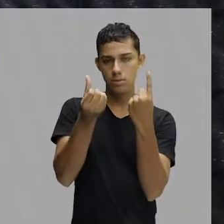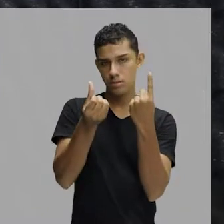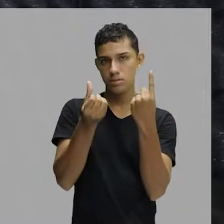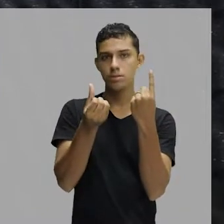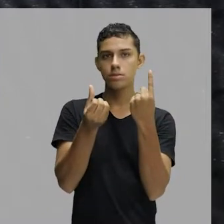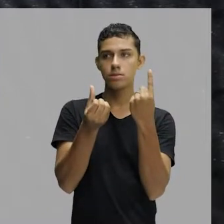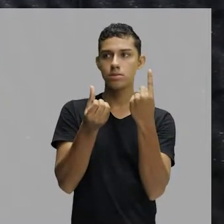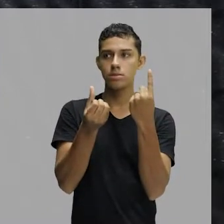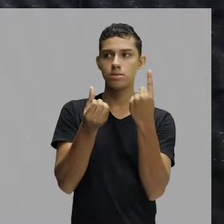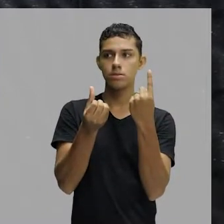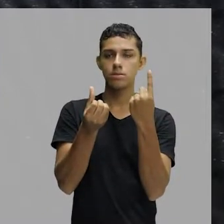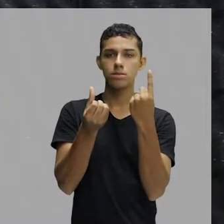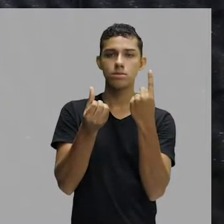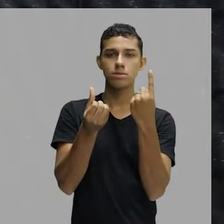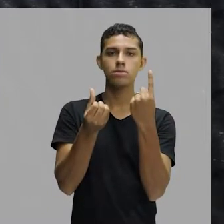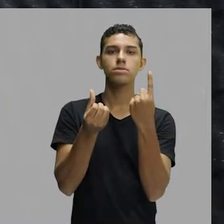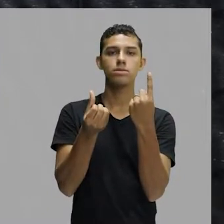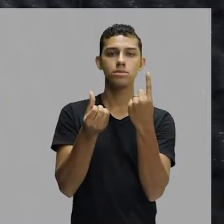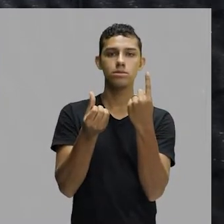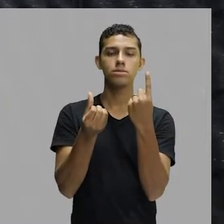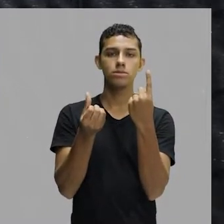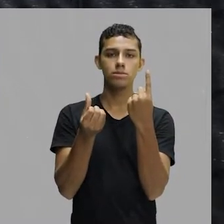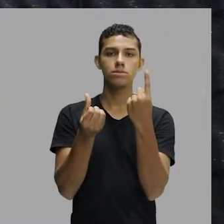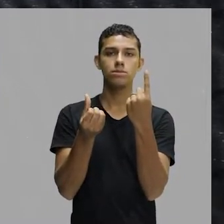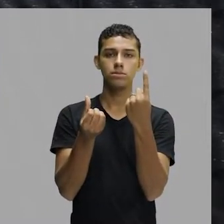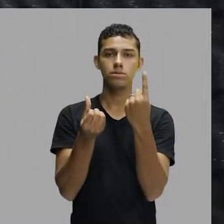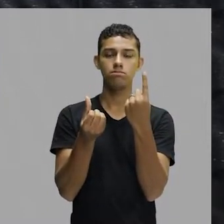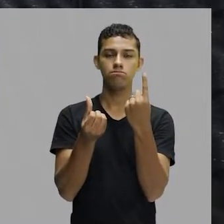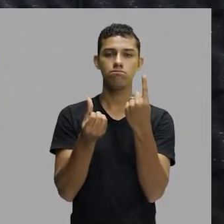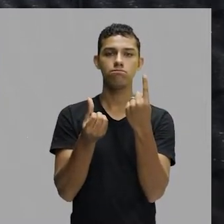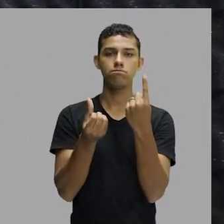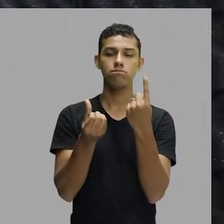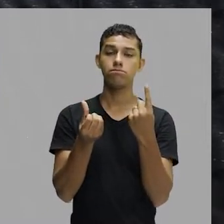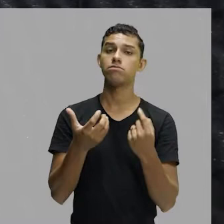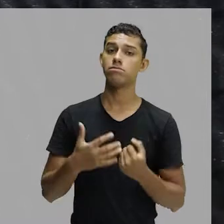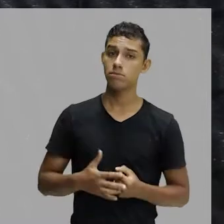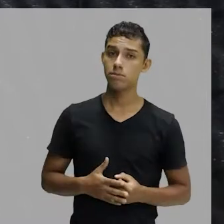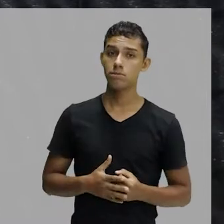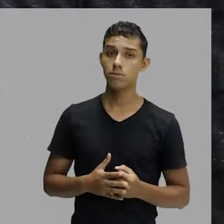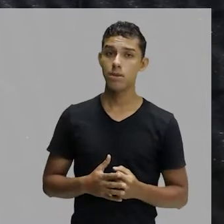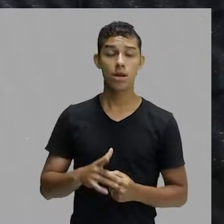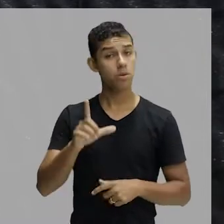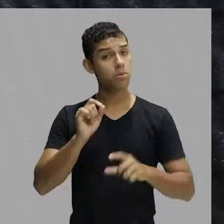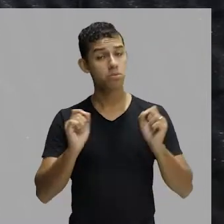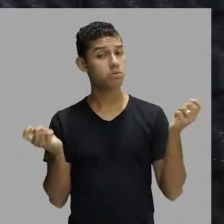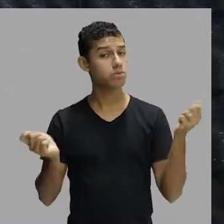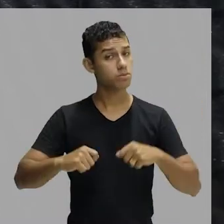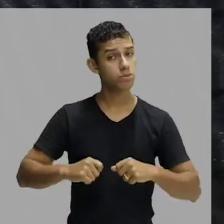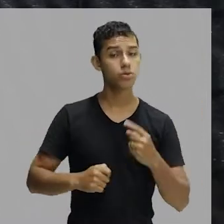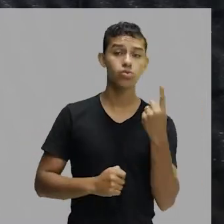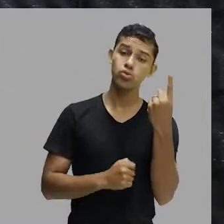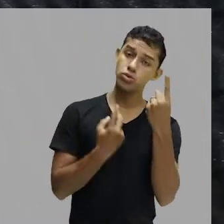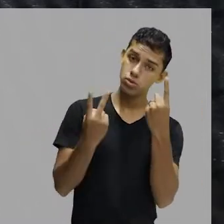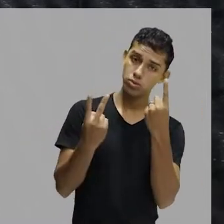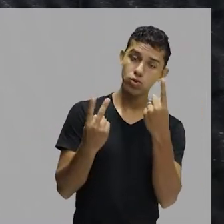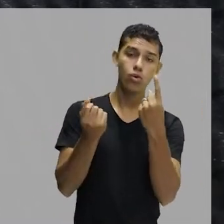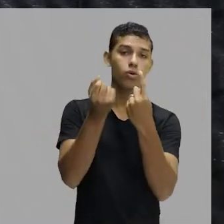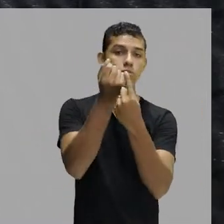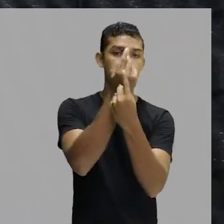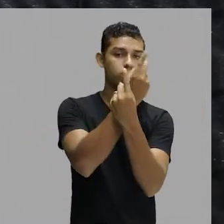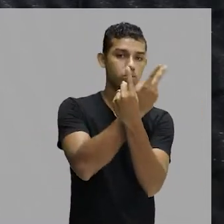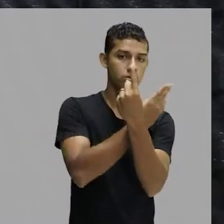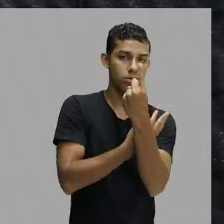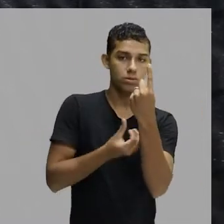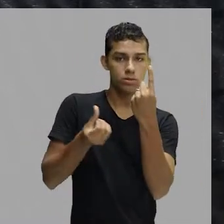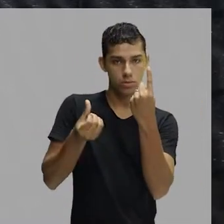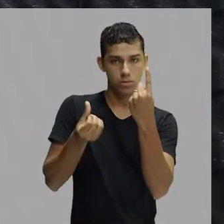6. 1, 2, 3, 4, 5, 6. 1 e 6. Então, uma opção, 1 e 2. Outra